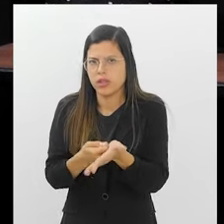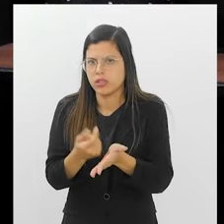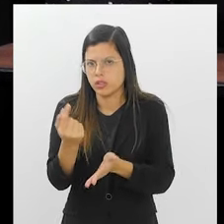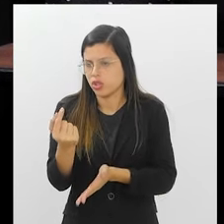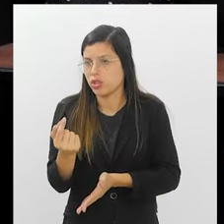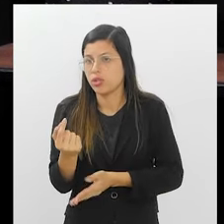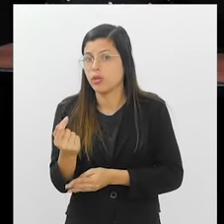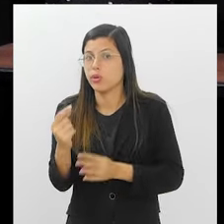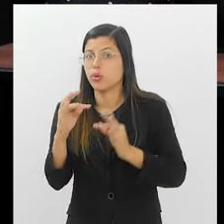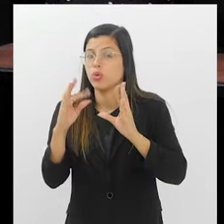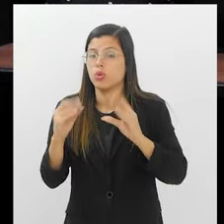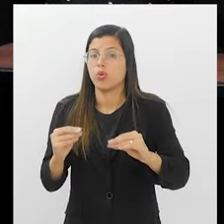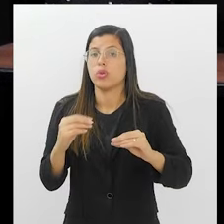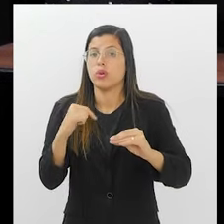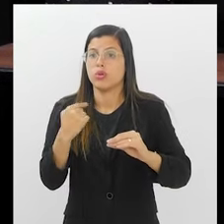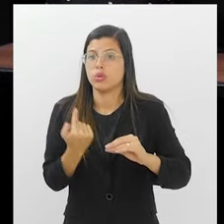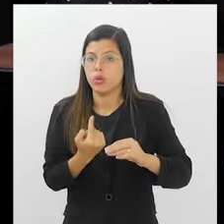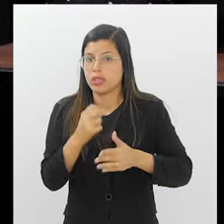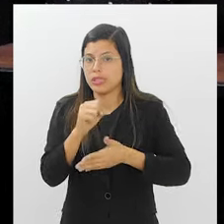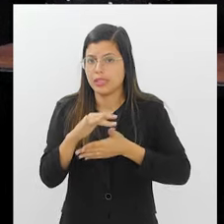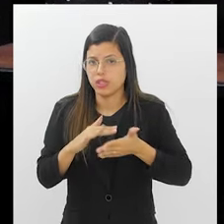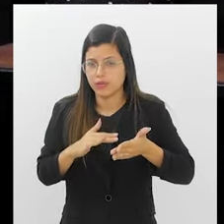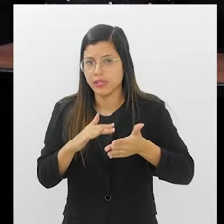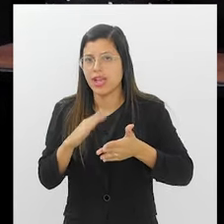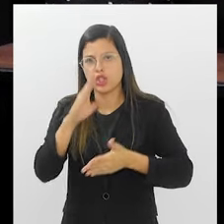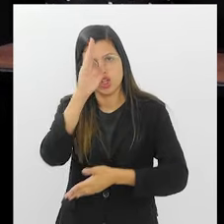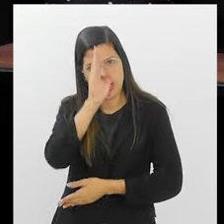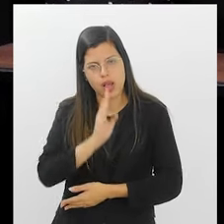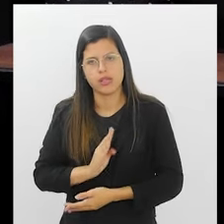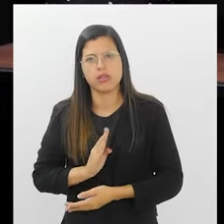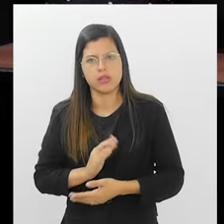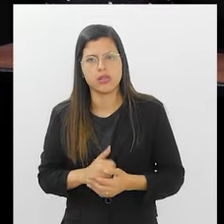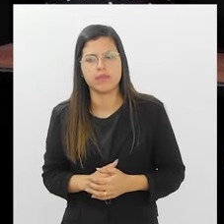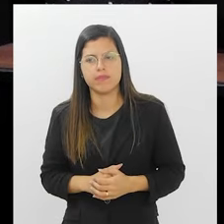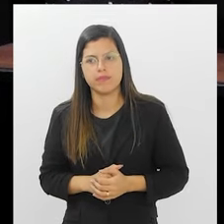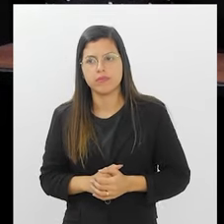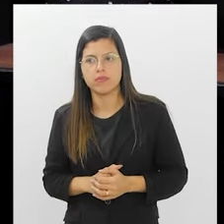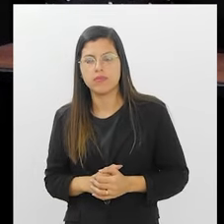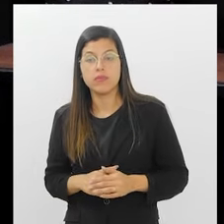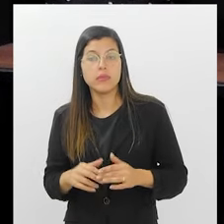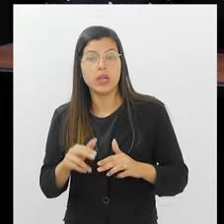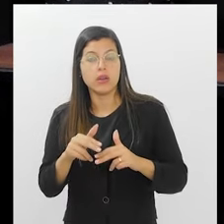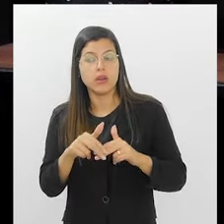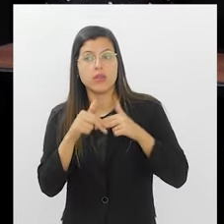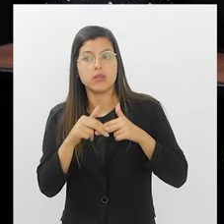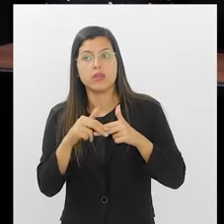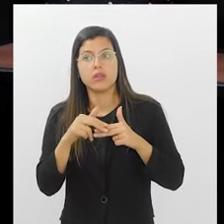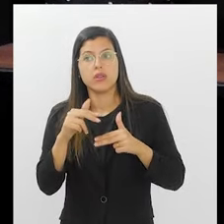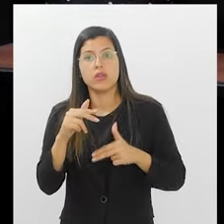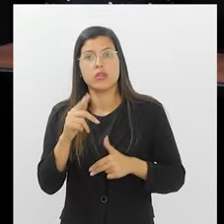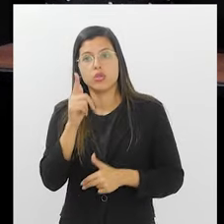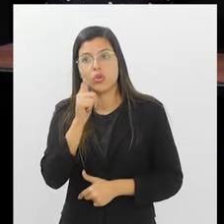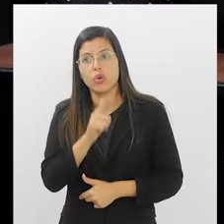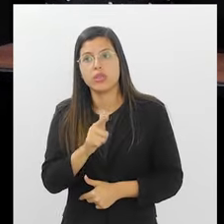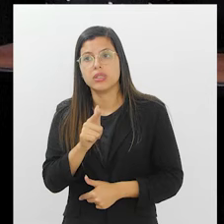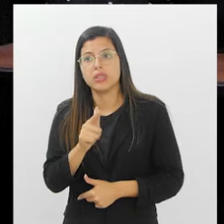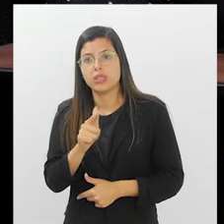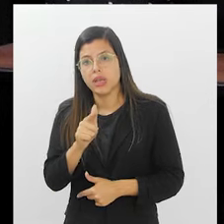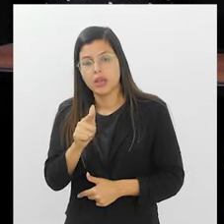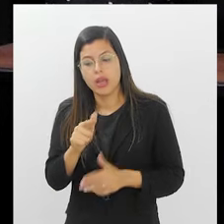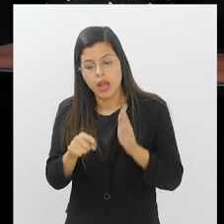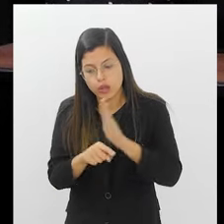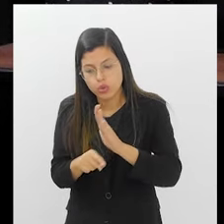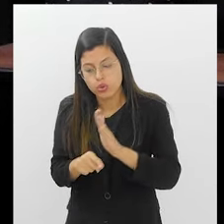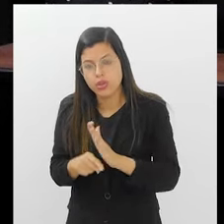todas as nossas atividades são gratuitas, tá? E com isso, acorre a gente as pessoas com